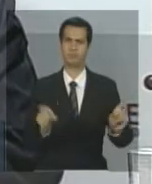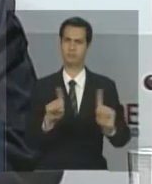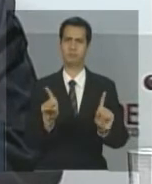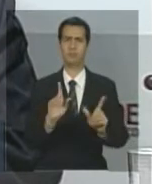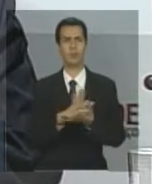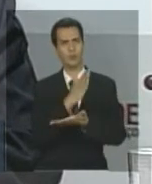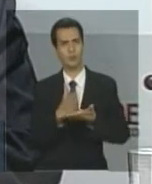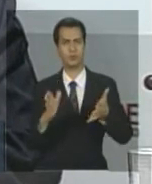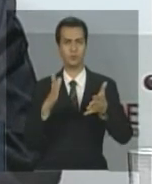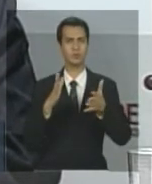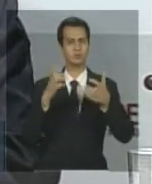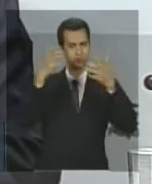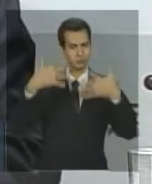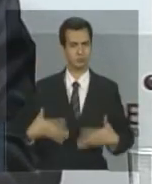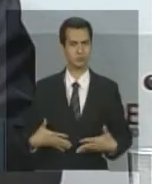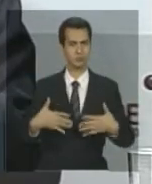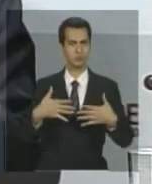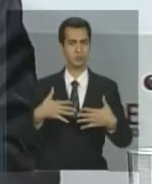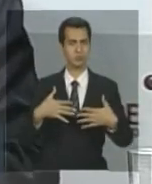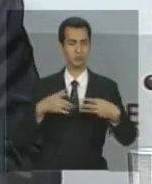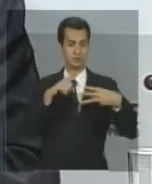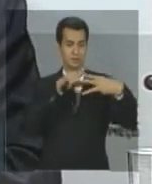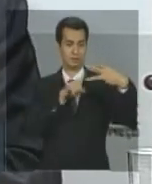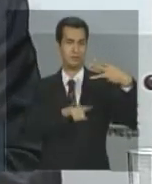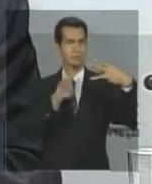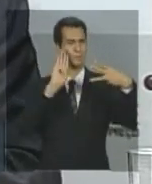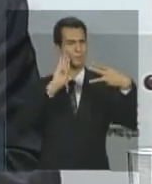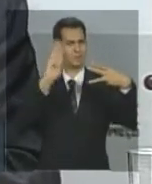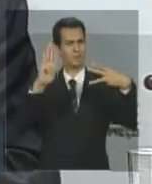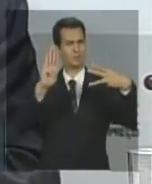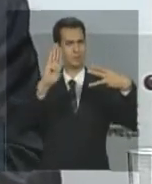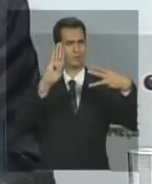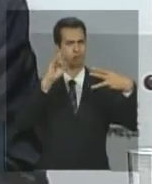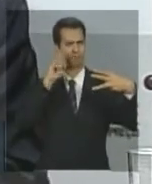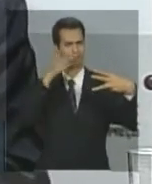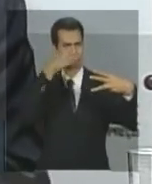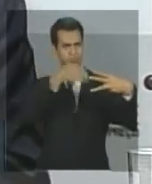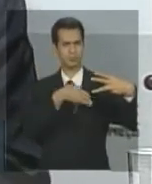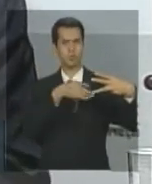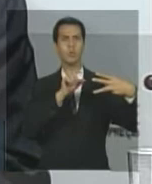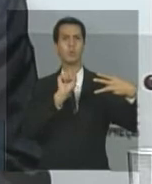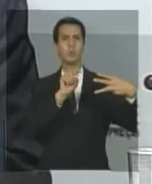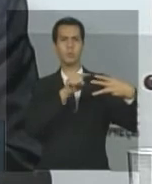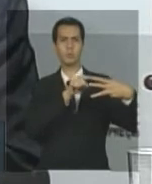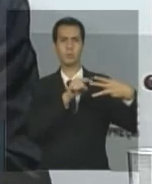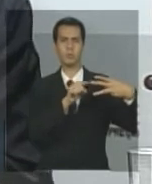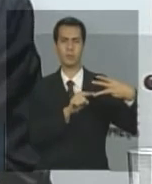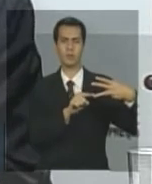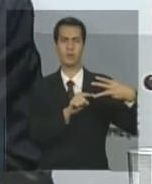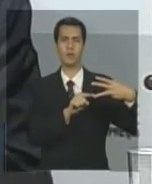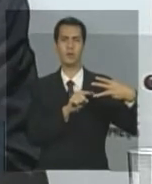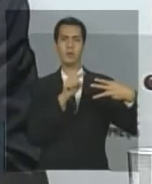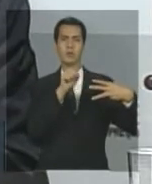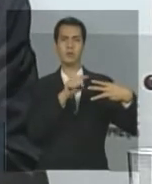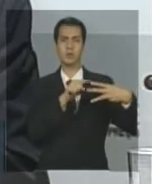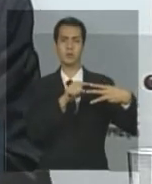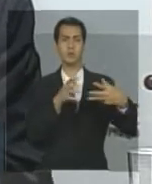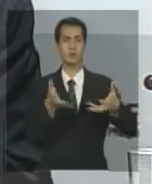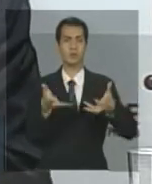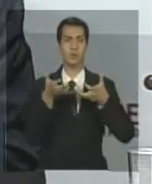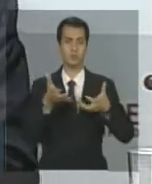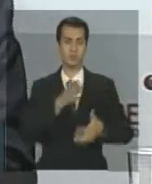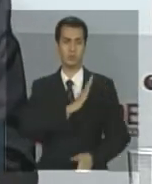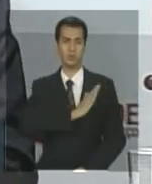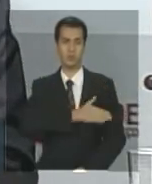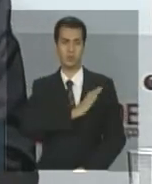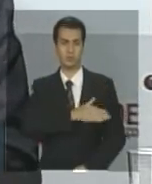vou me concentrar, eu diria, em três temas que eu acho que são fundamentais. Primeiro, a expansão de transplantes de